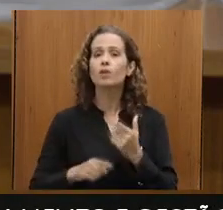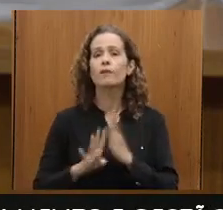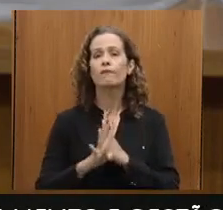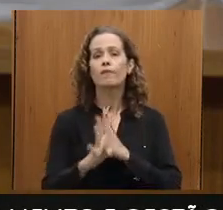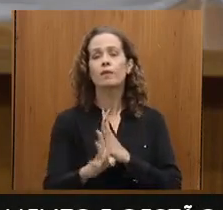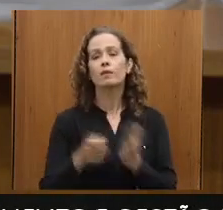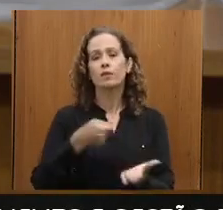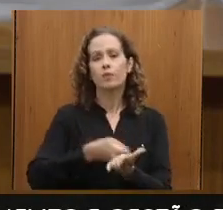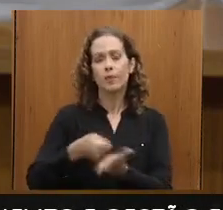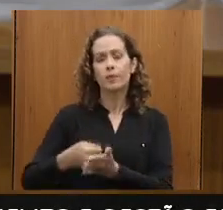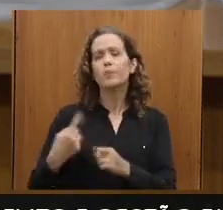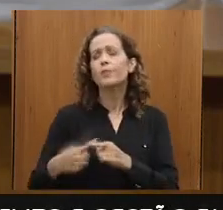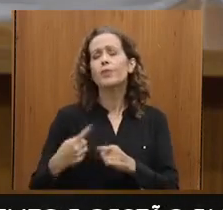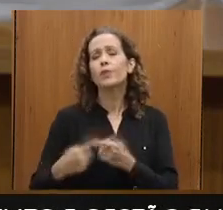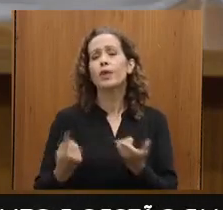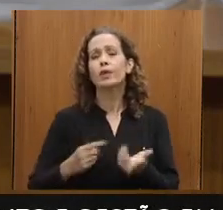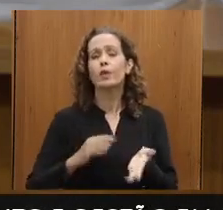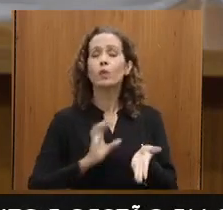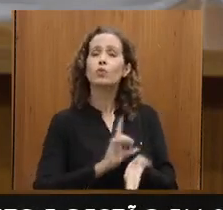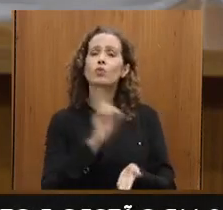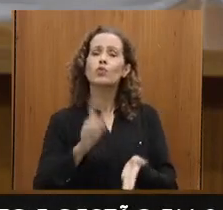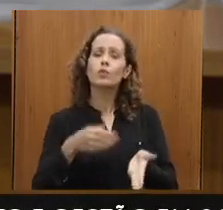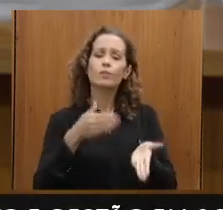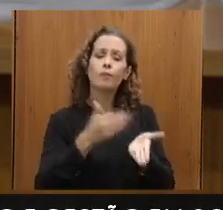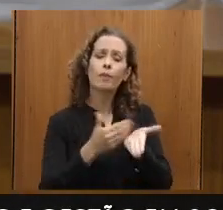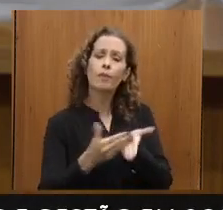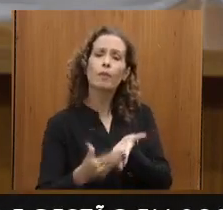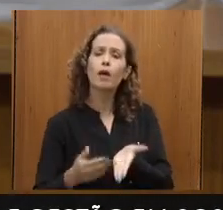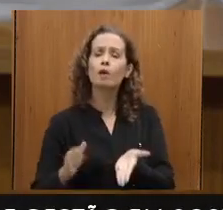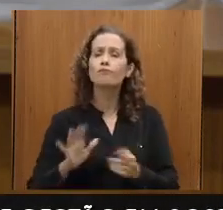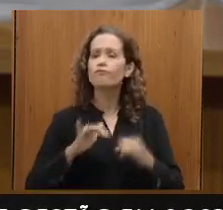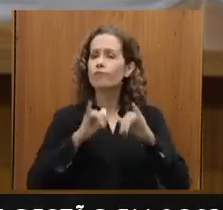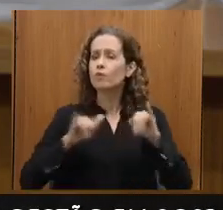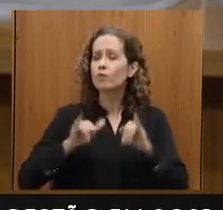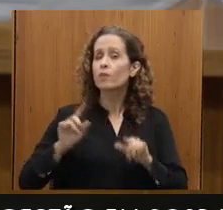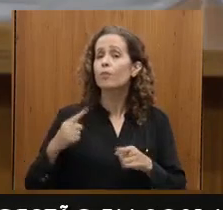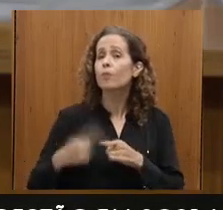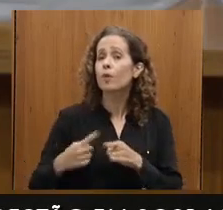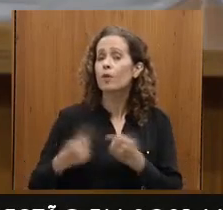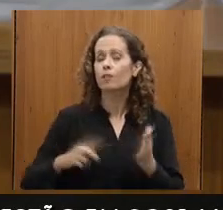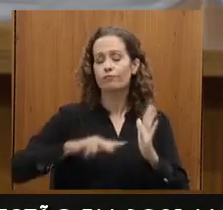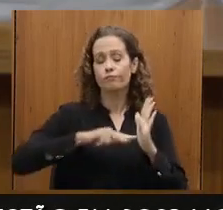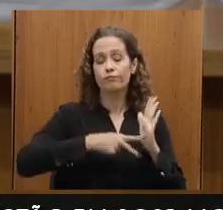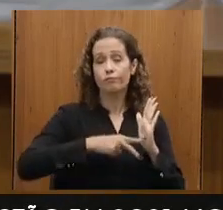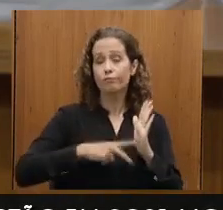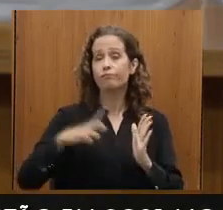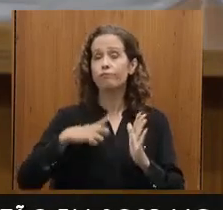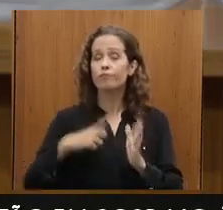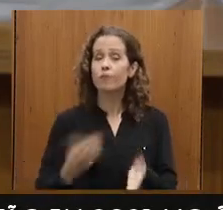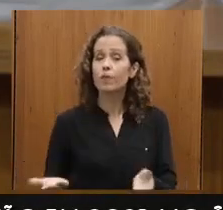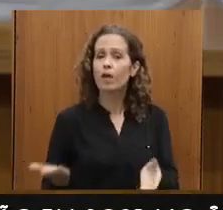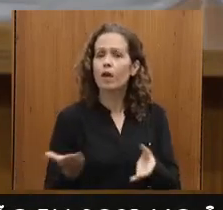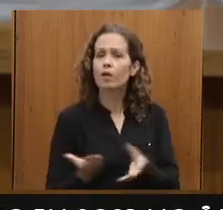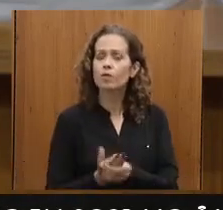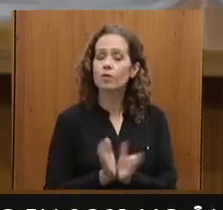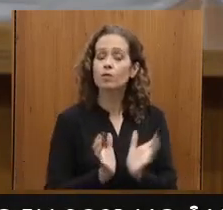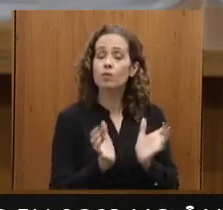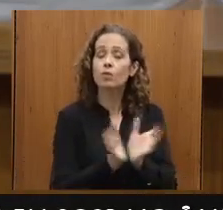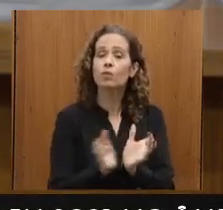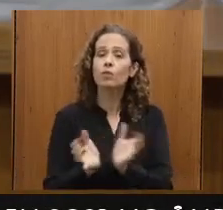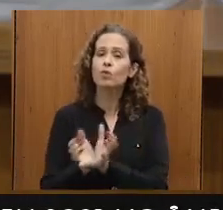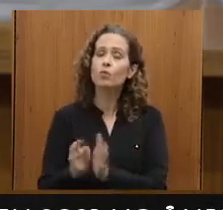não divulgamos anteriormente o cronograma? A gente tem o caso de alguns sindicatos que ingressaram com ações coletivas em relação ao tema.